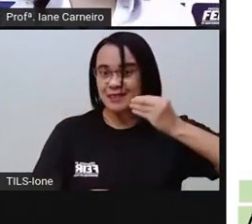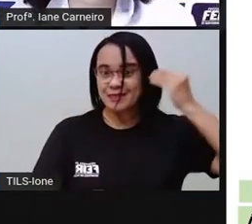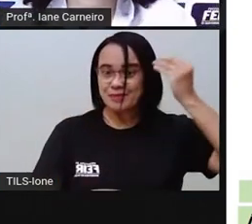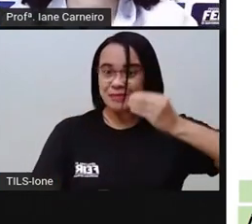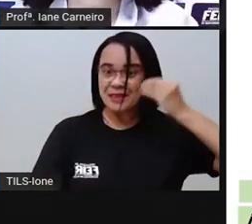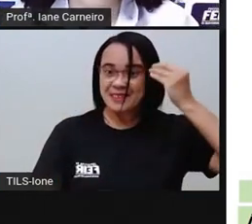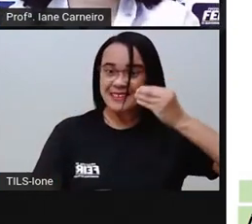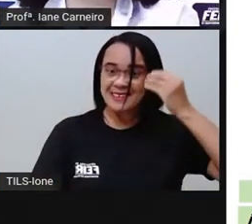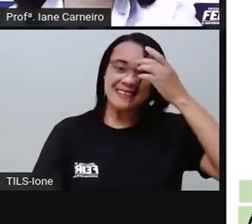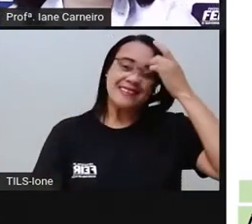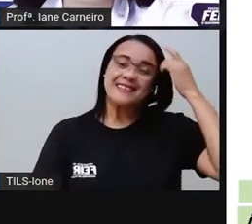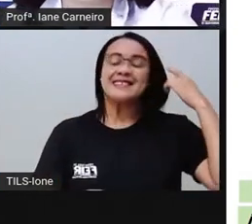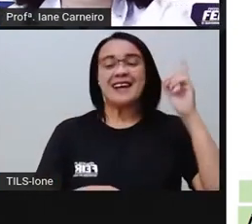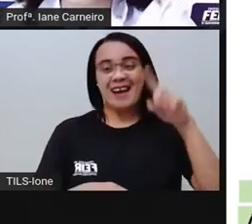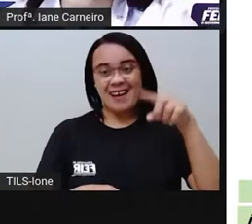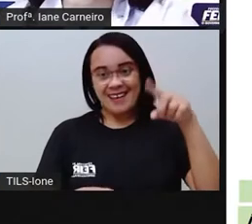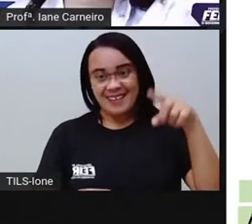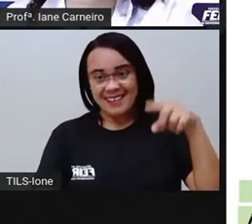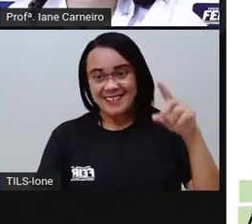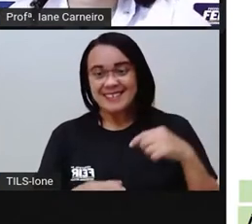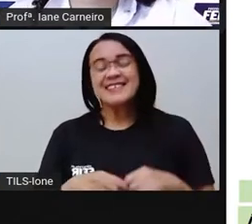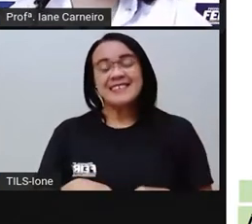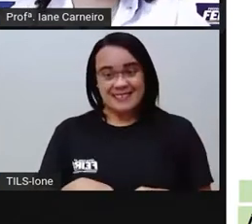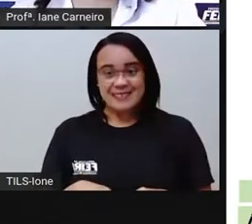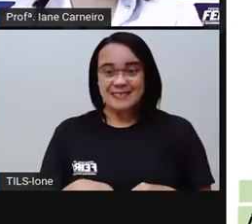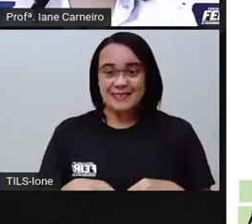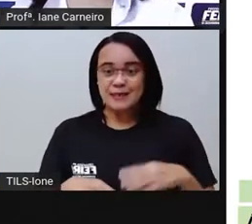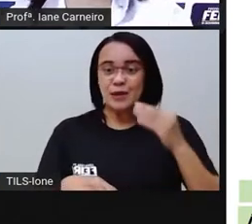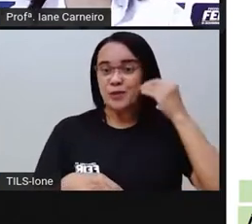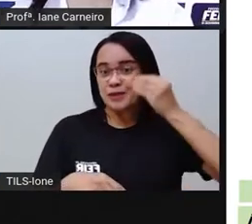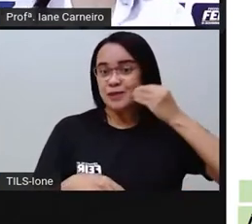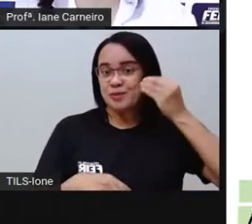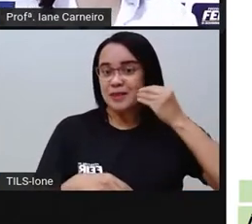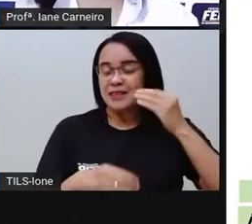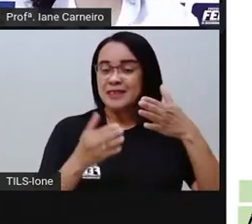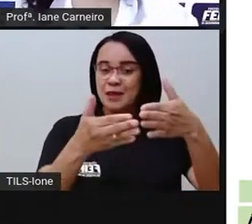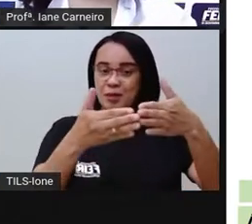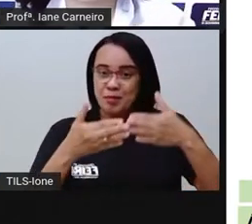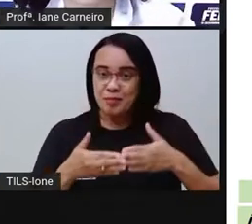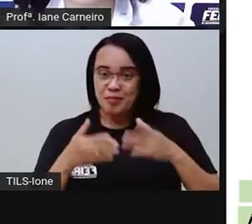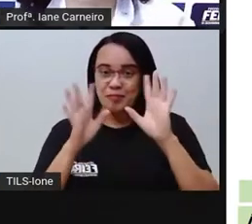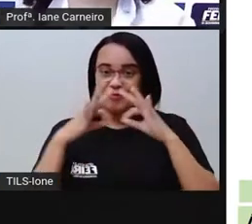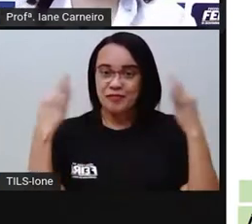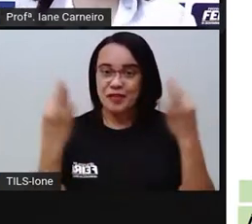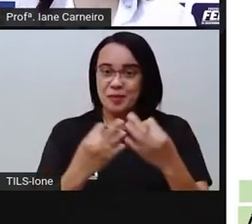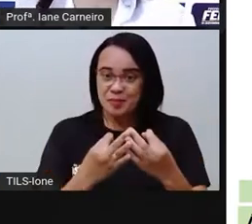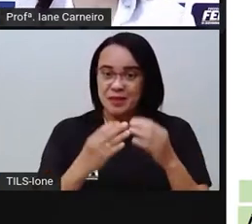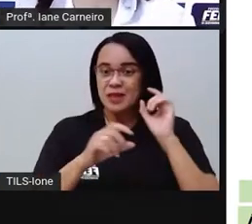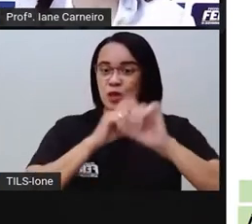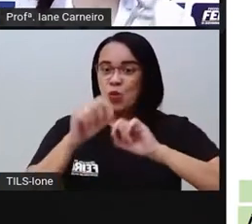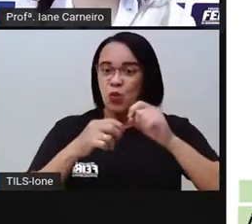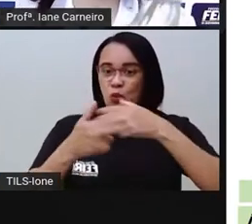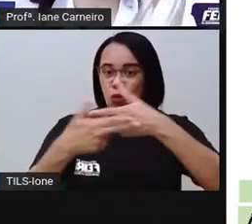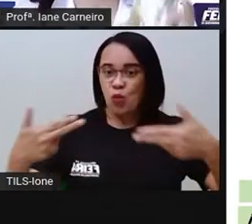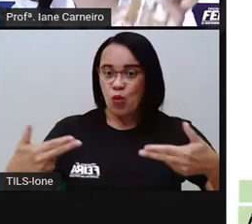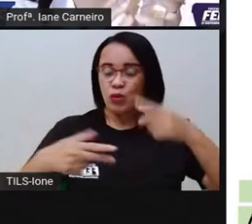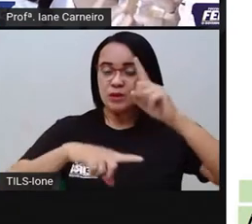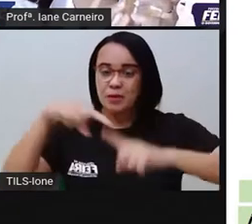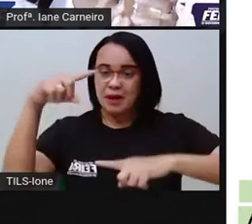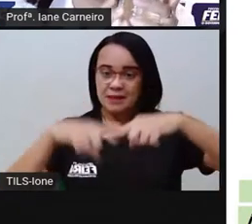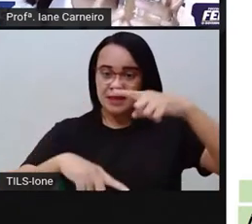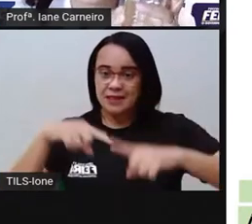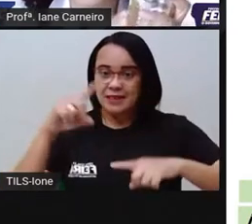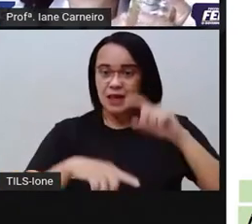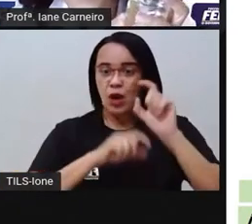experiência, isso mesmo. E aí, ó, para nossa experiência, já pede para algum adulto aí da sua casa providenciar um pouquinho